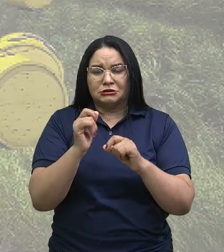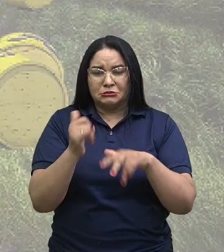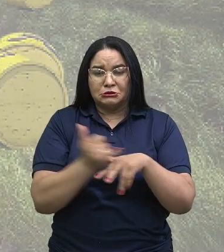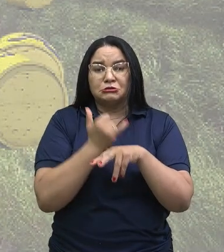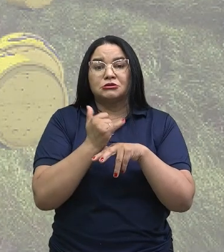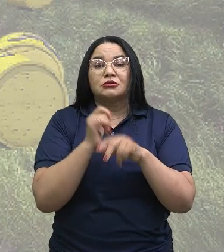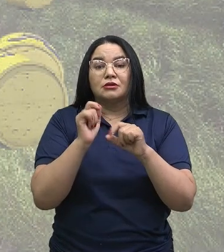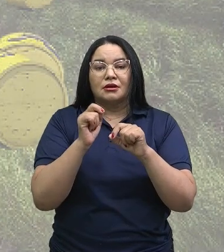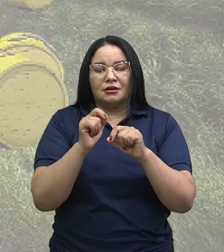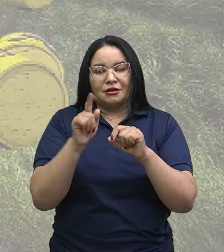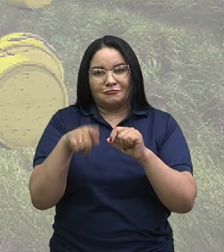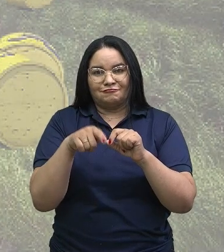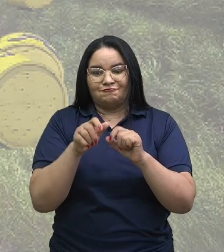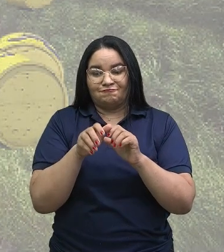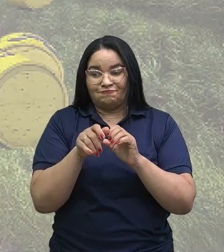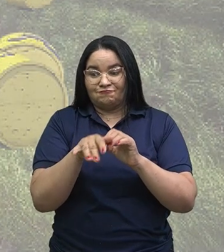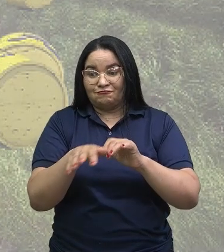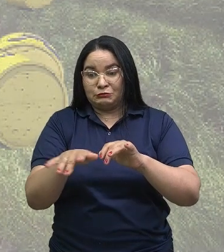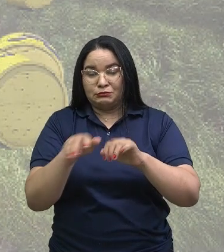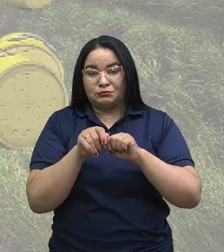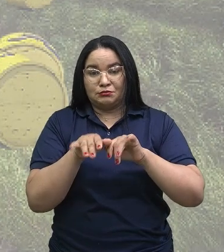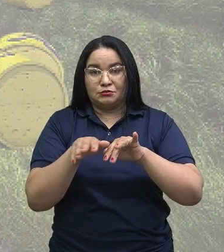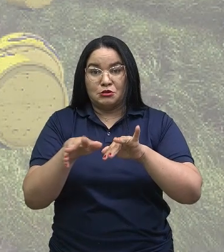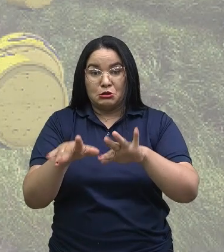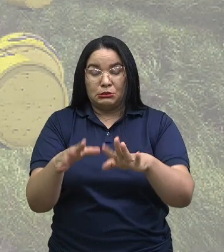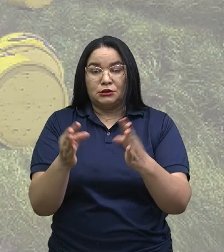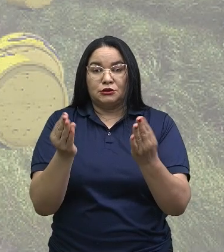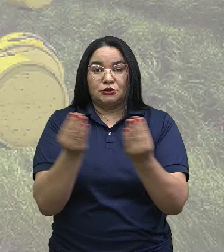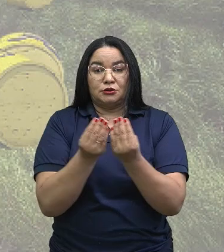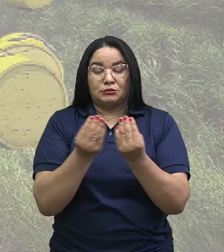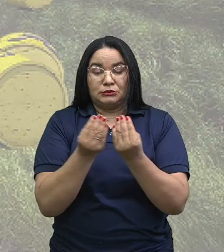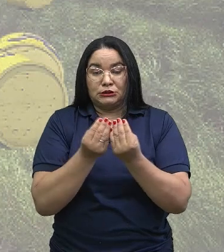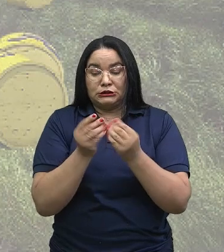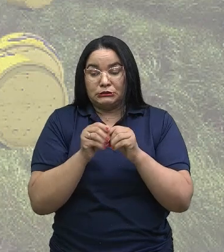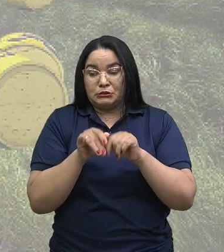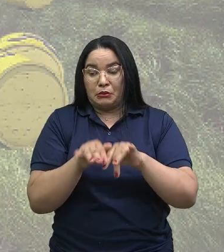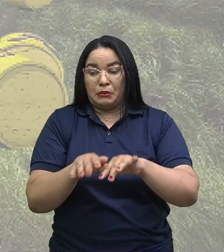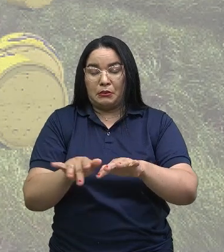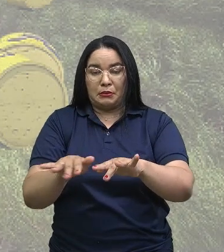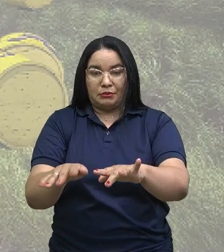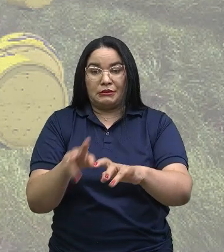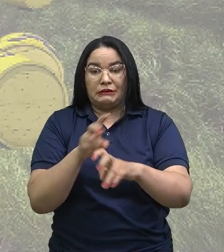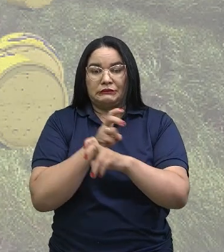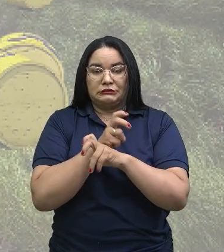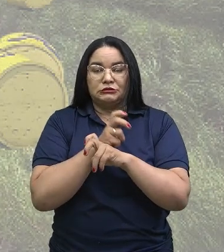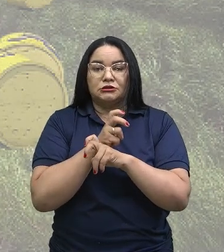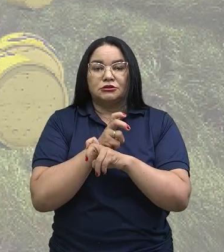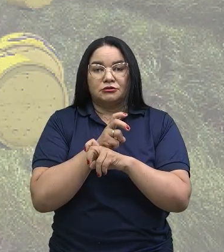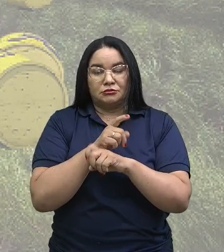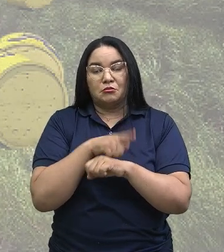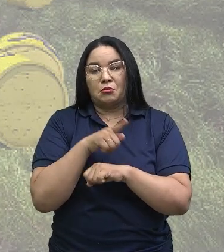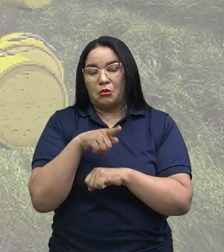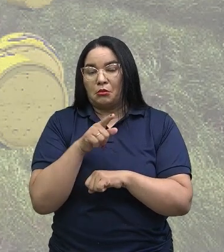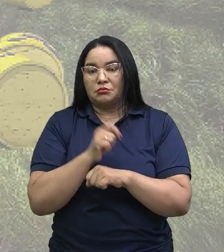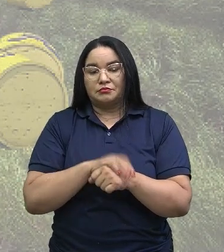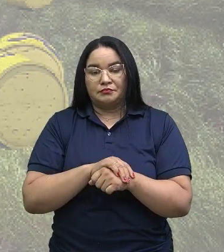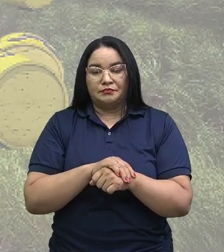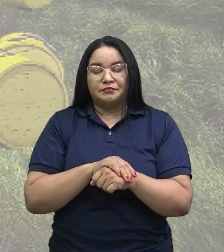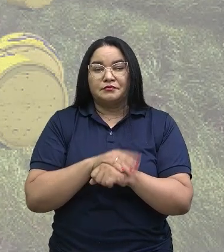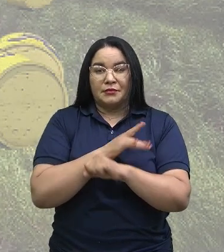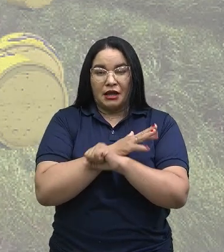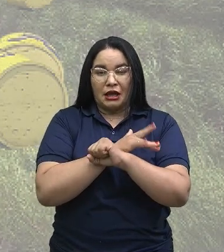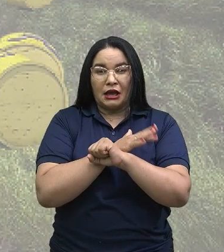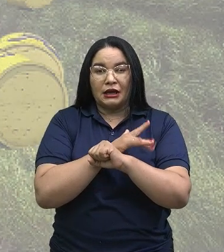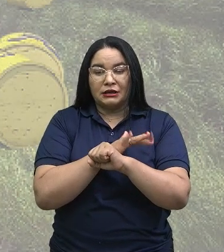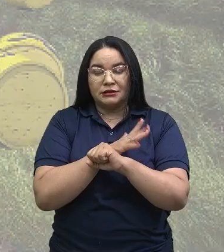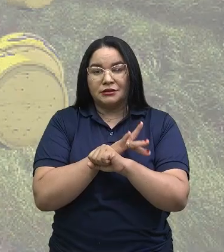um vazamento ou liberação descontrolada de material radioativo. Tá? Então, radiação em